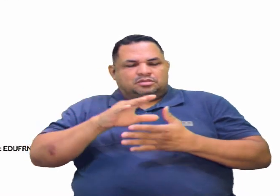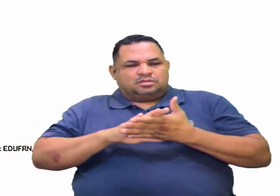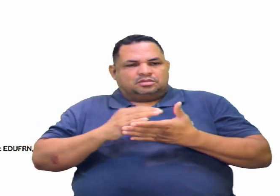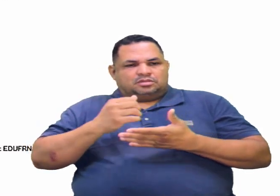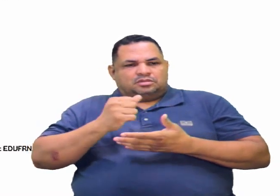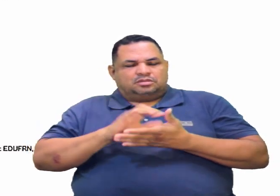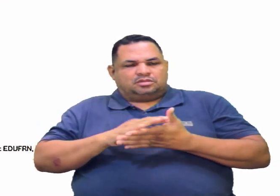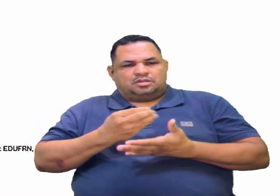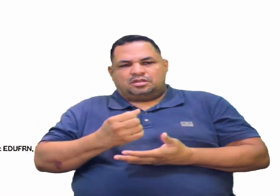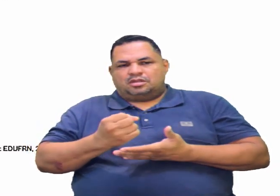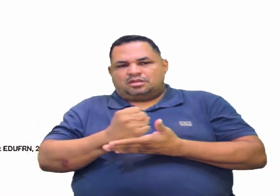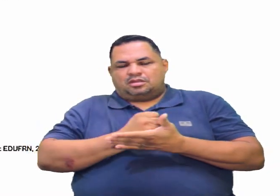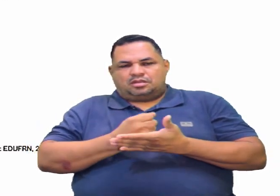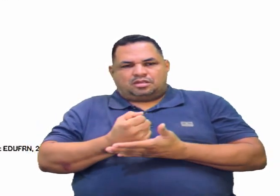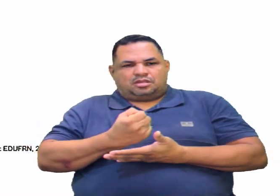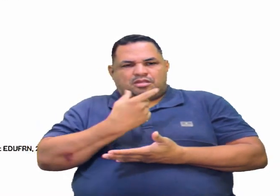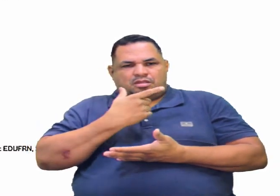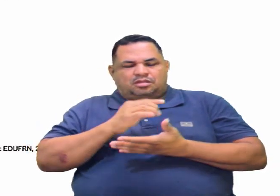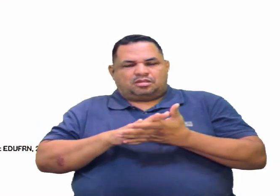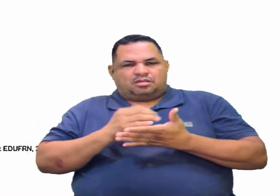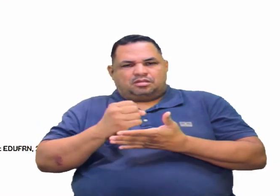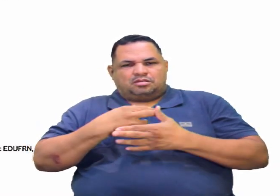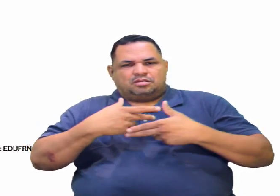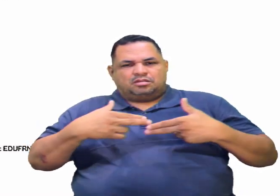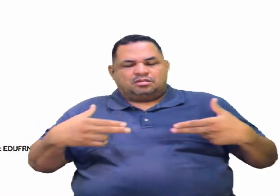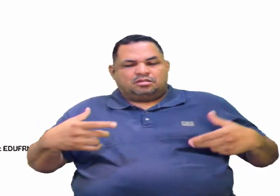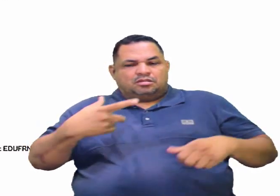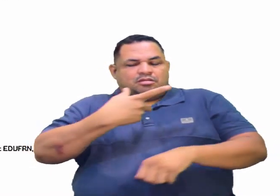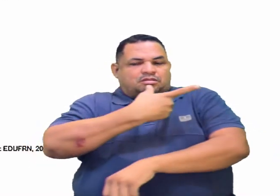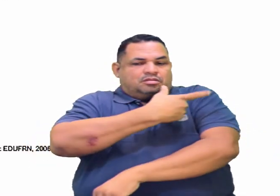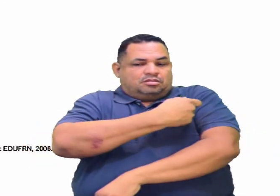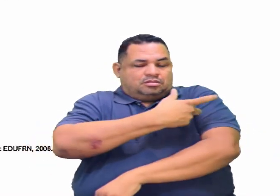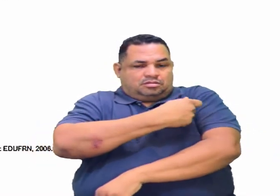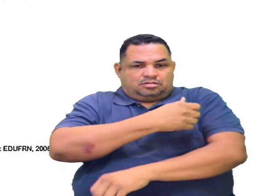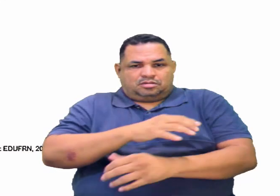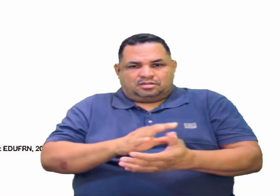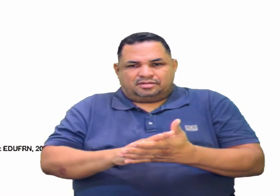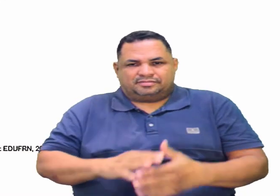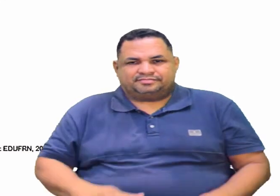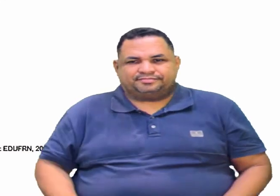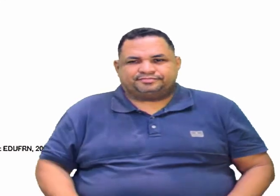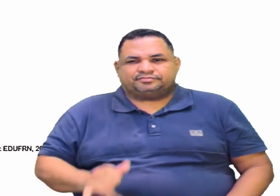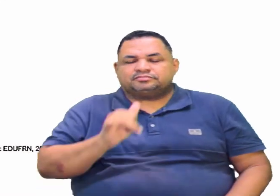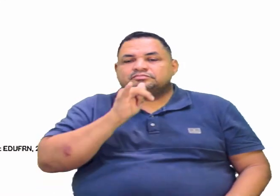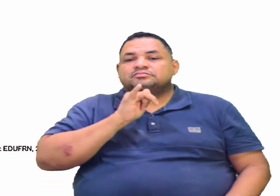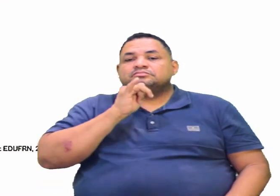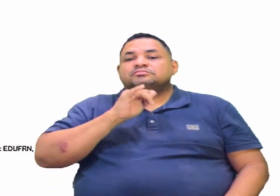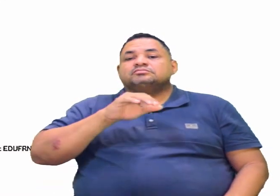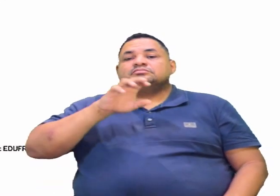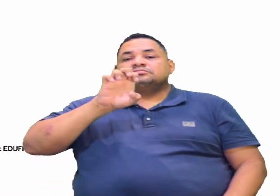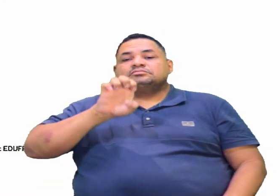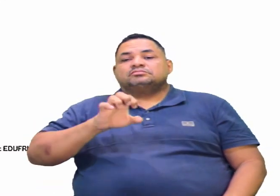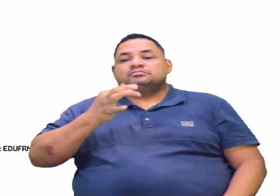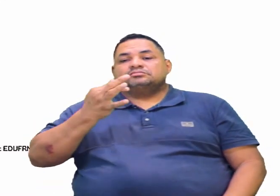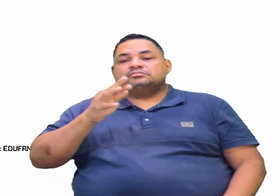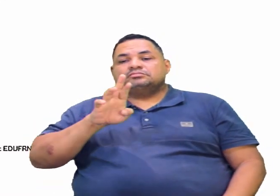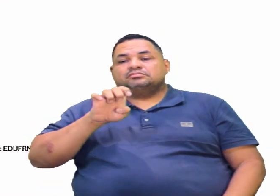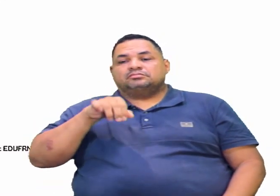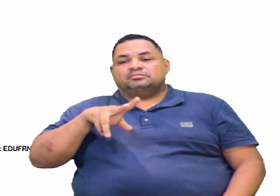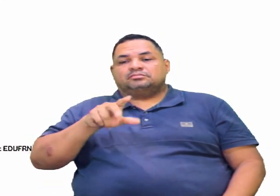usados em xaropes e medicamentos injetáveis. Um exemplo é